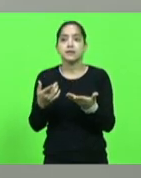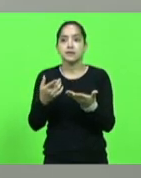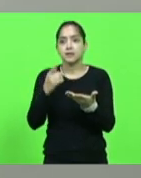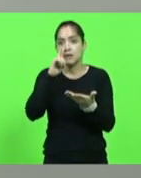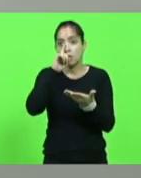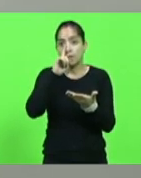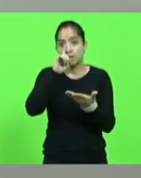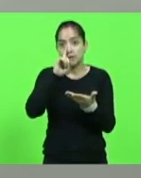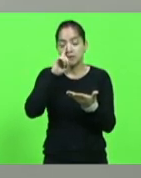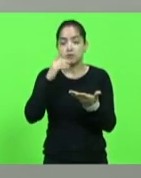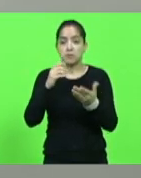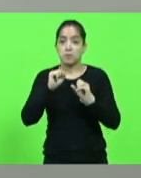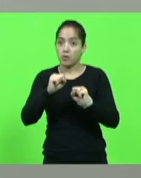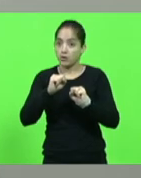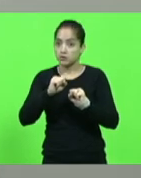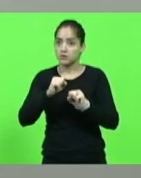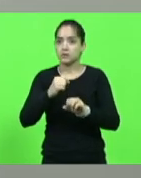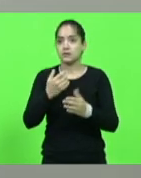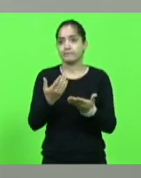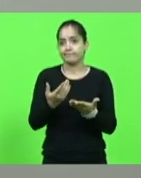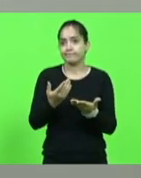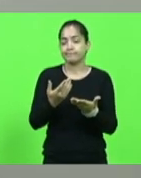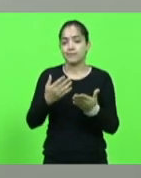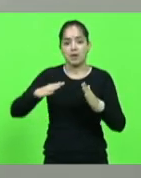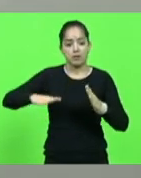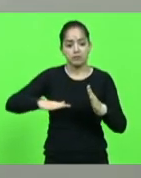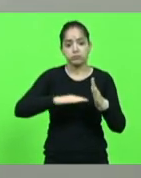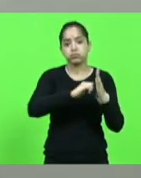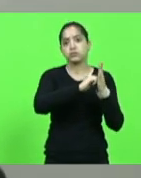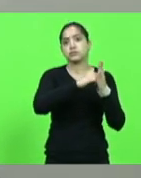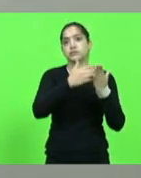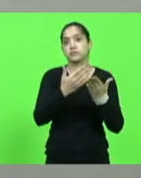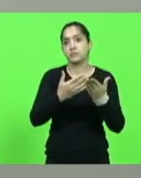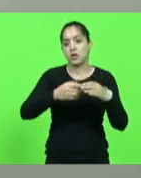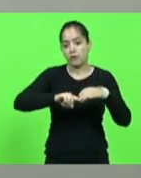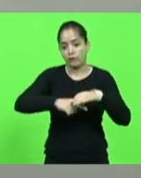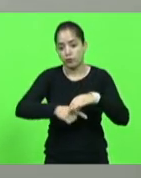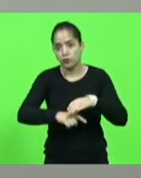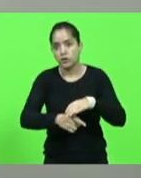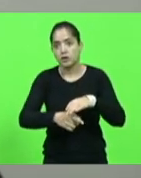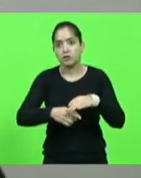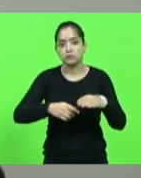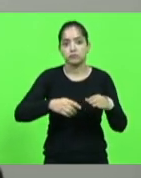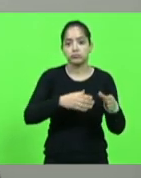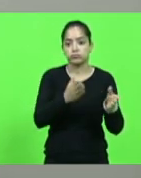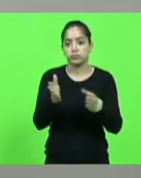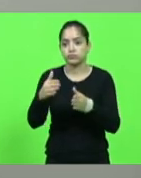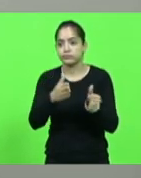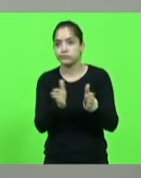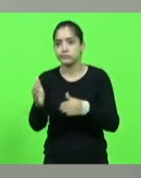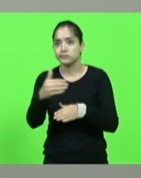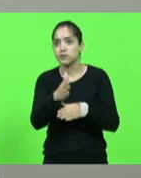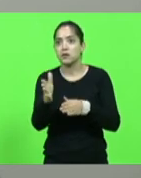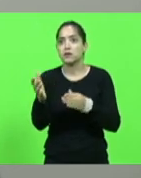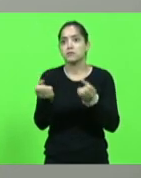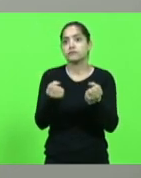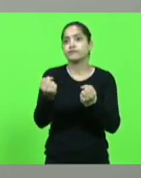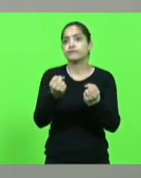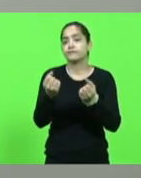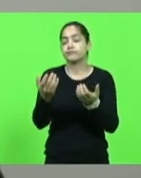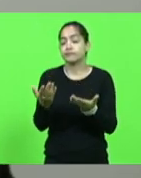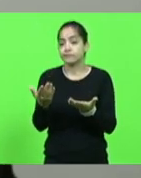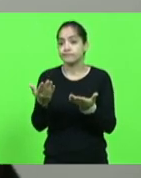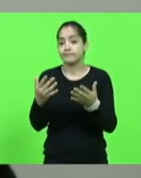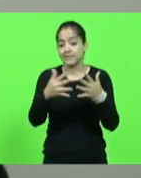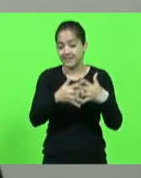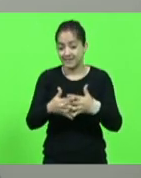contra a vida. Porque imaginamos nós, dá um furo pneu, o carro se perde, e como tem muito caminhão nesta via,